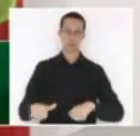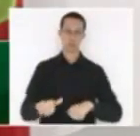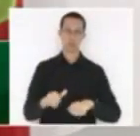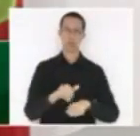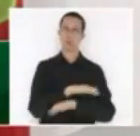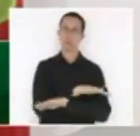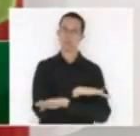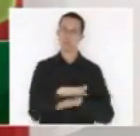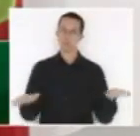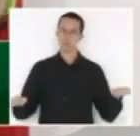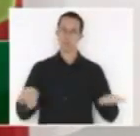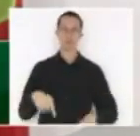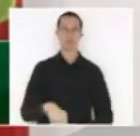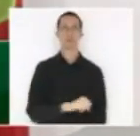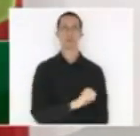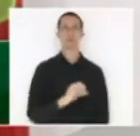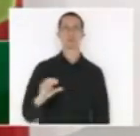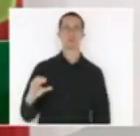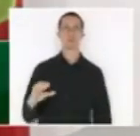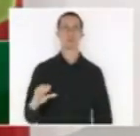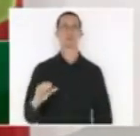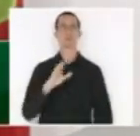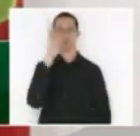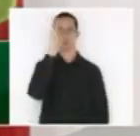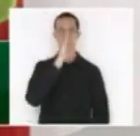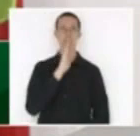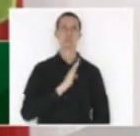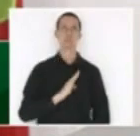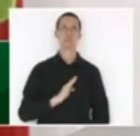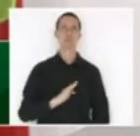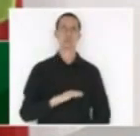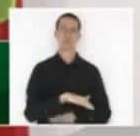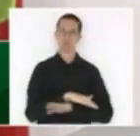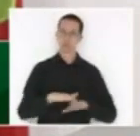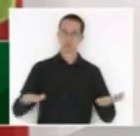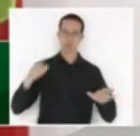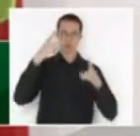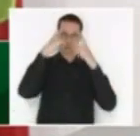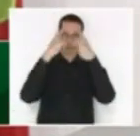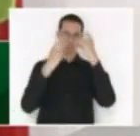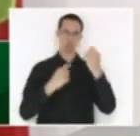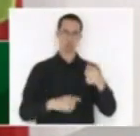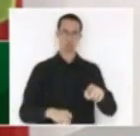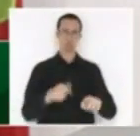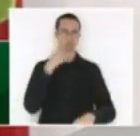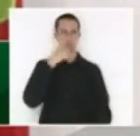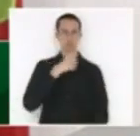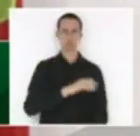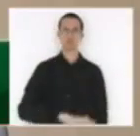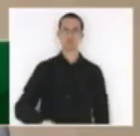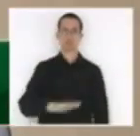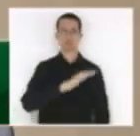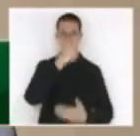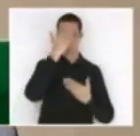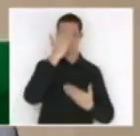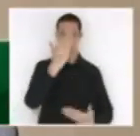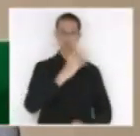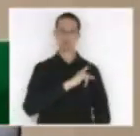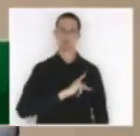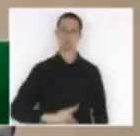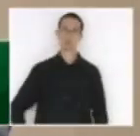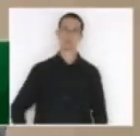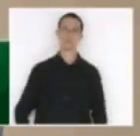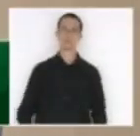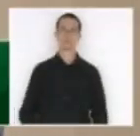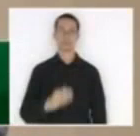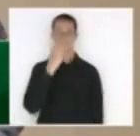de Santa Catarina, do nosso país, mais importante, a violência contra a mulher. Muito obrigado, senhor presidente. Obrigado, senhor